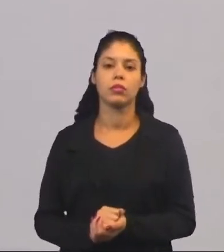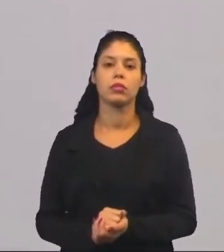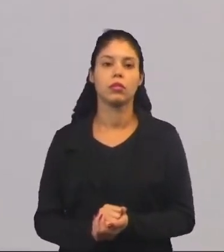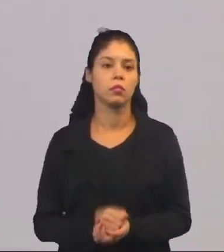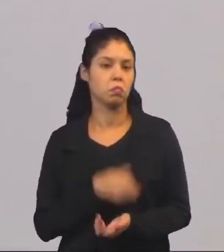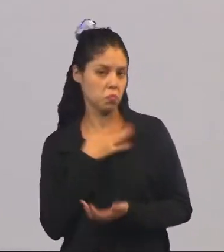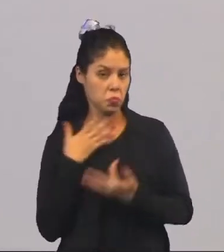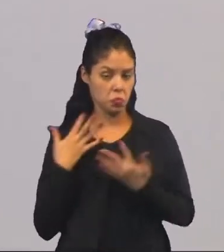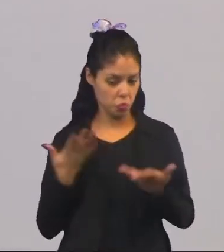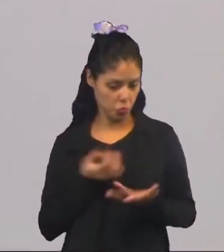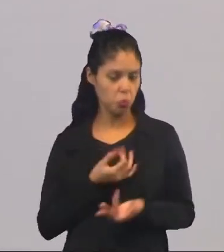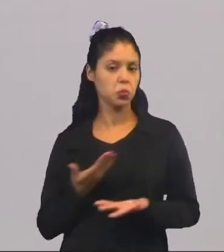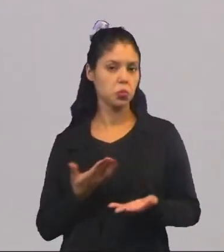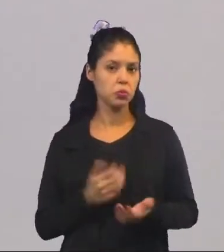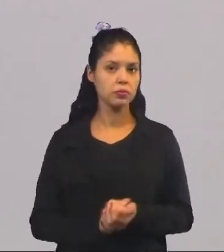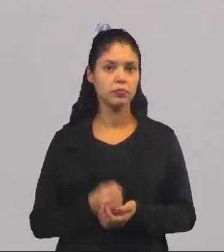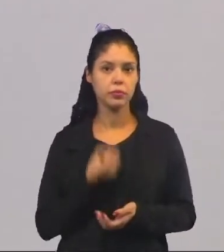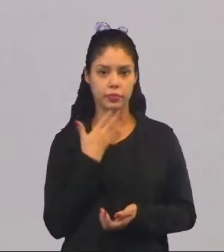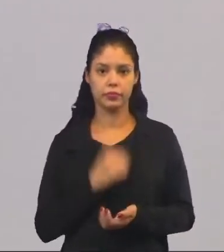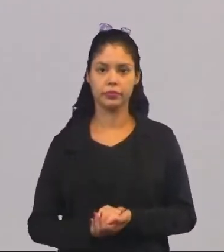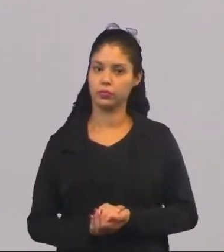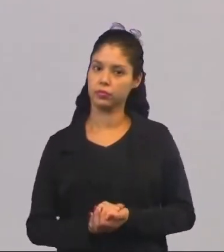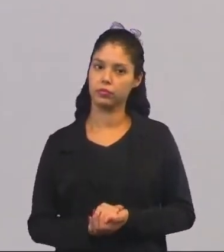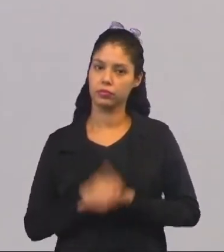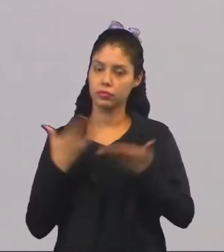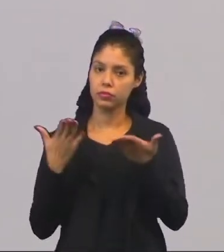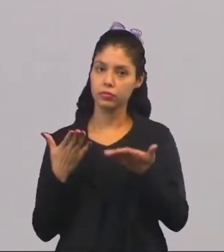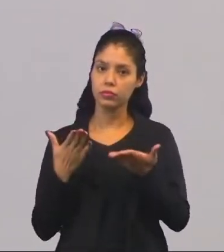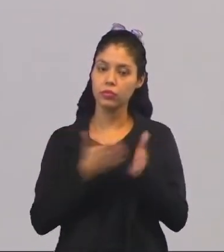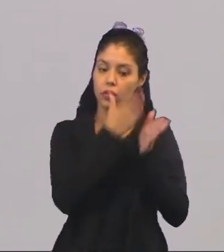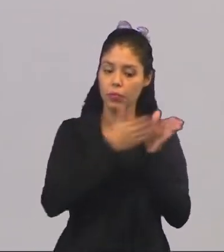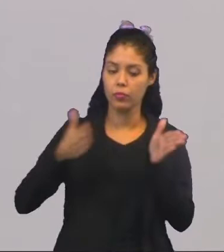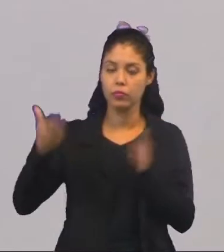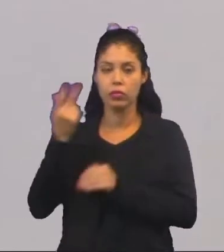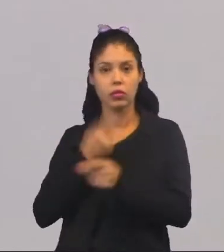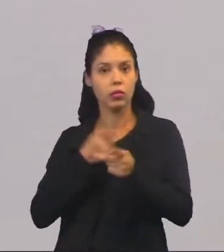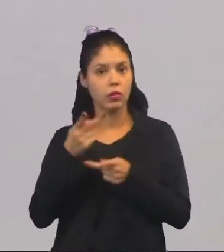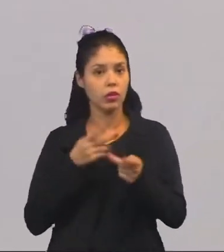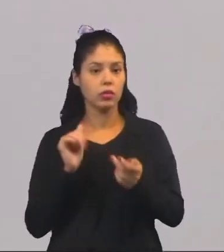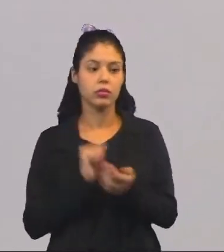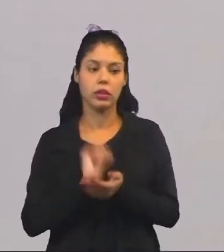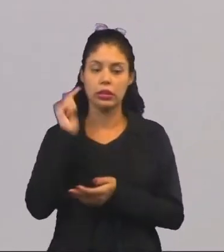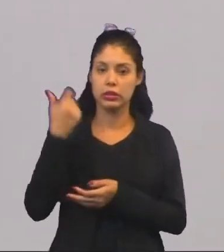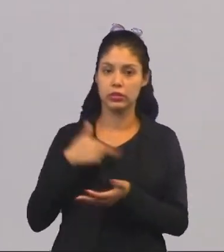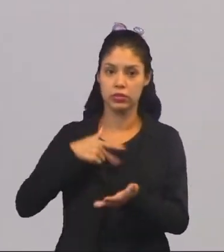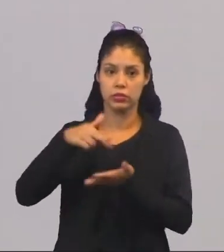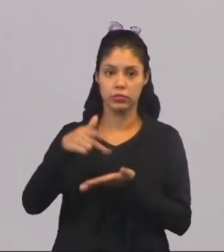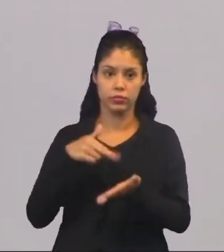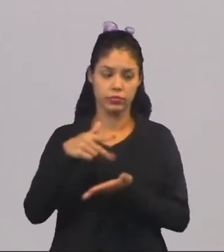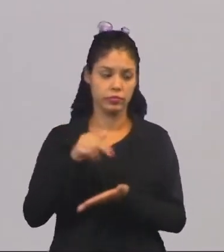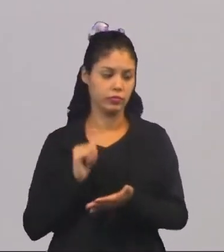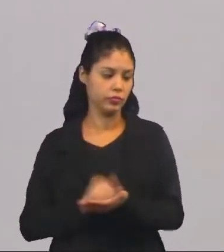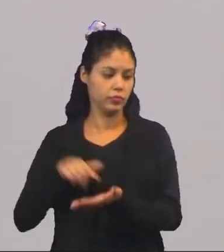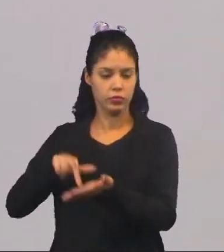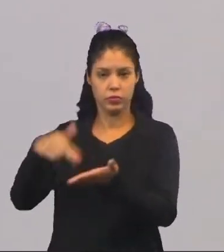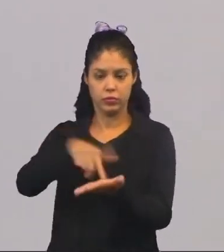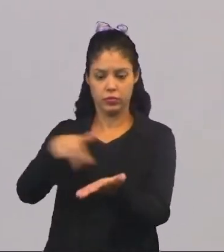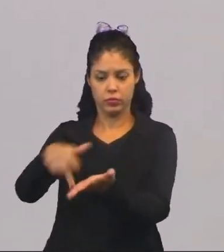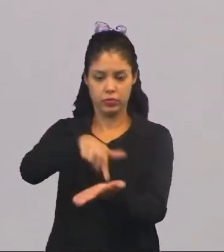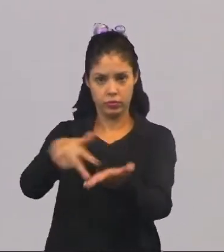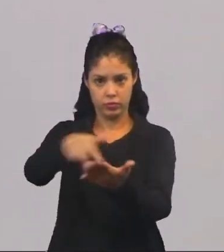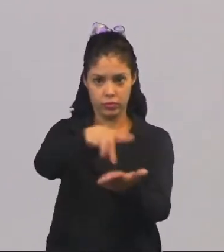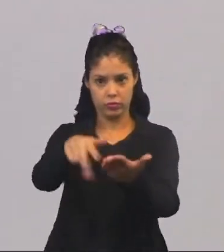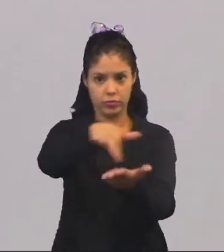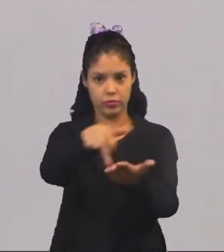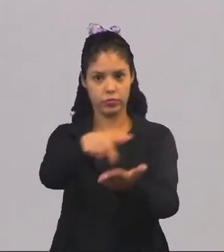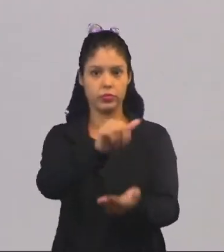né? Traces, trances. Bom, circuito de exército, provavelmente vocês já viram aquele povo lá andando nos pneus, pula para um